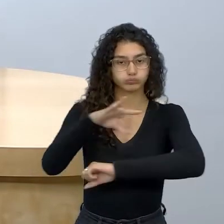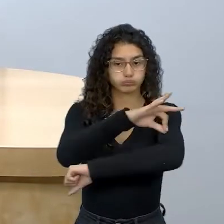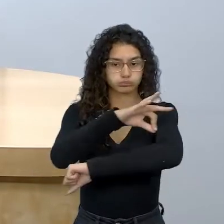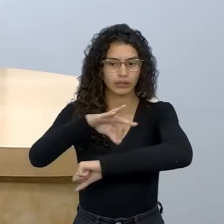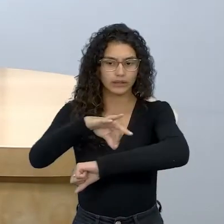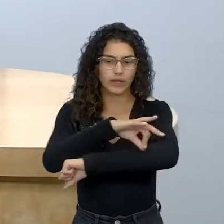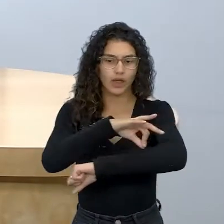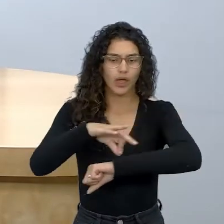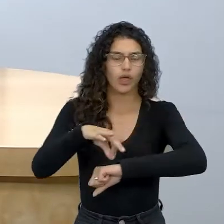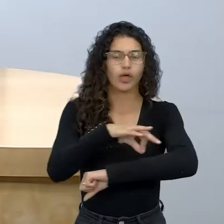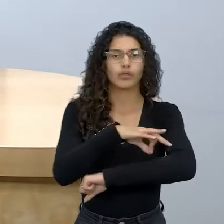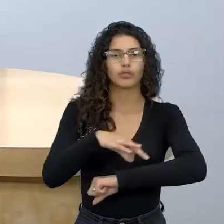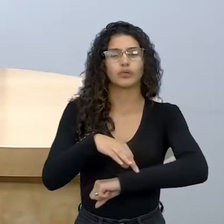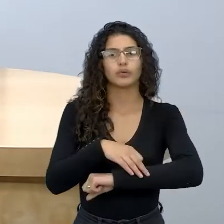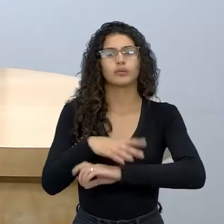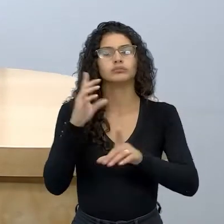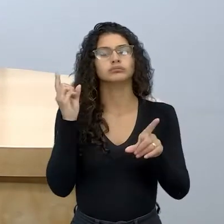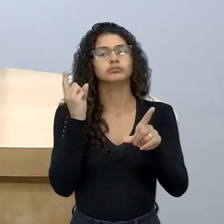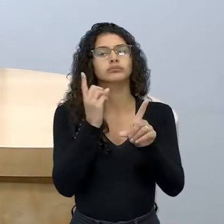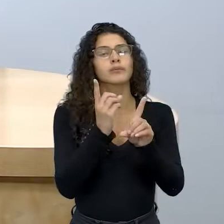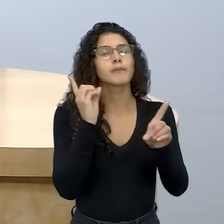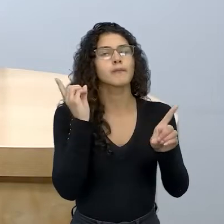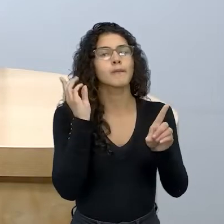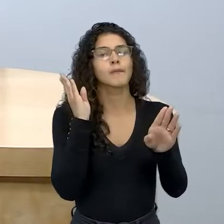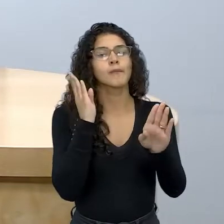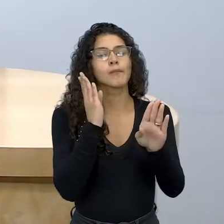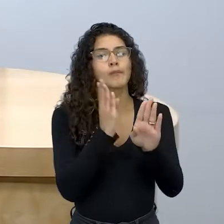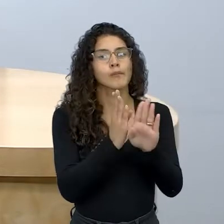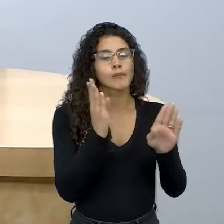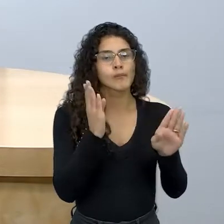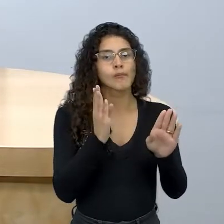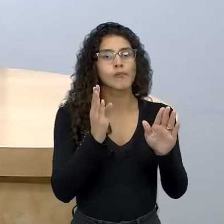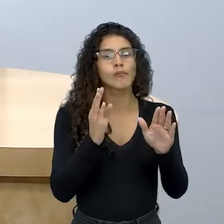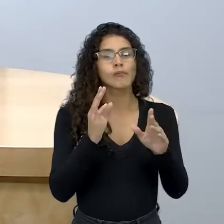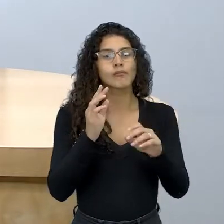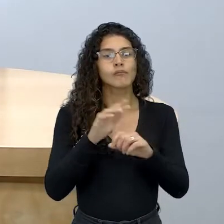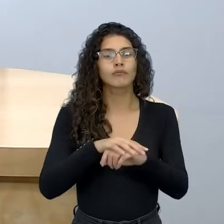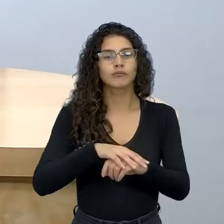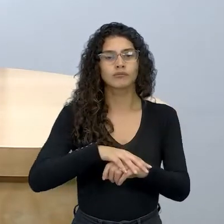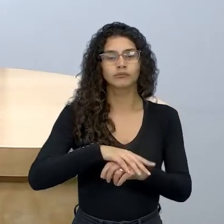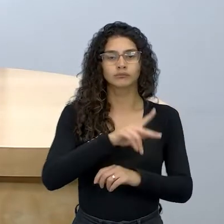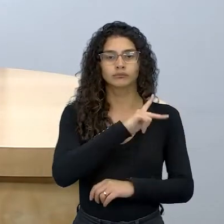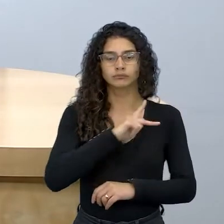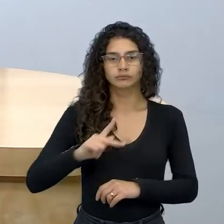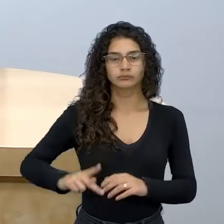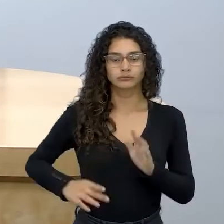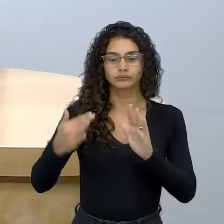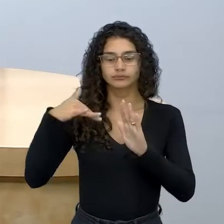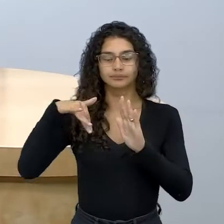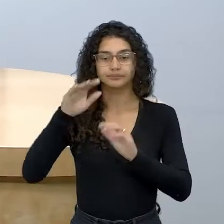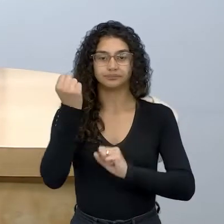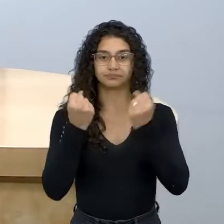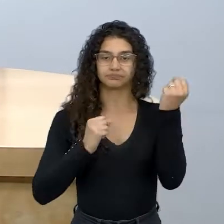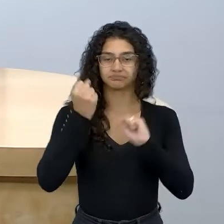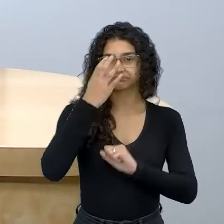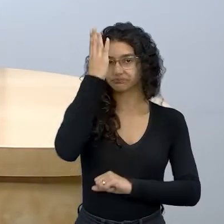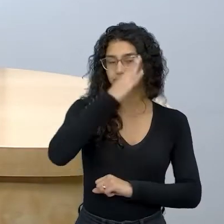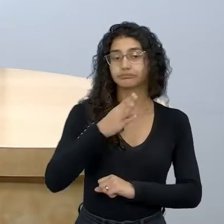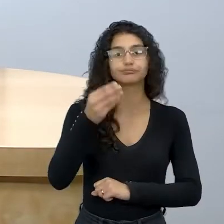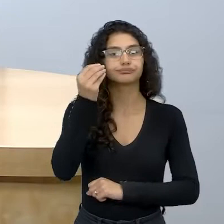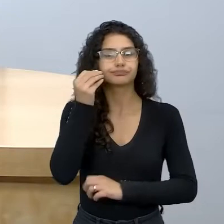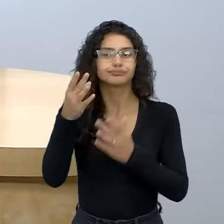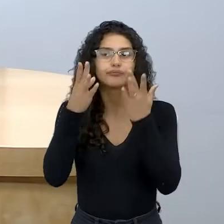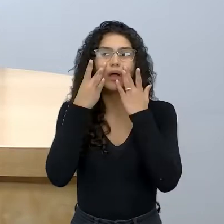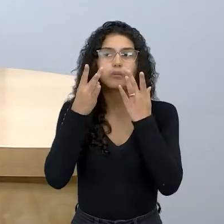um engenheiro, e eu encontro o presidente da maior construtora do Brasil, né? Eu vou tentar, pelo menos,